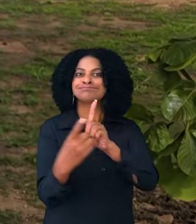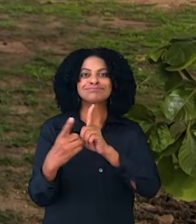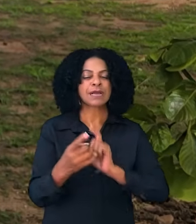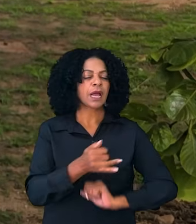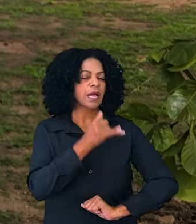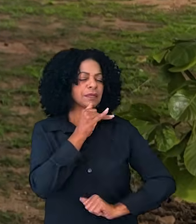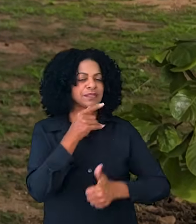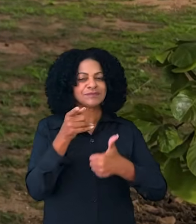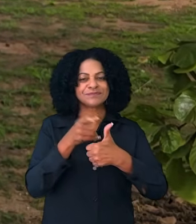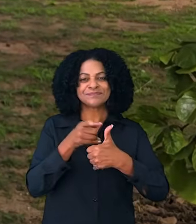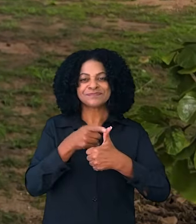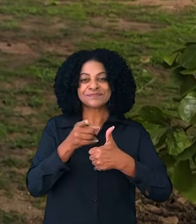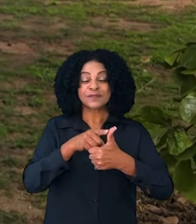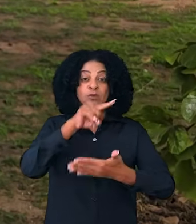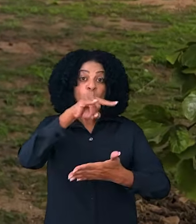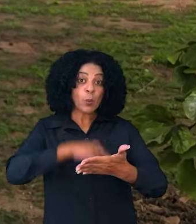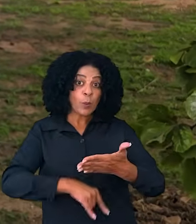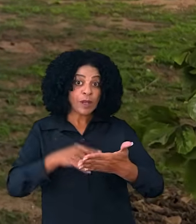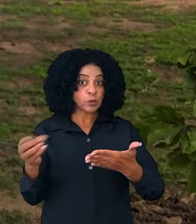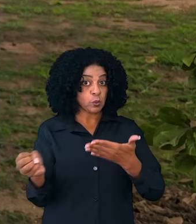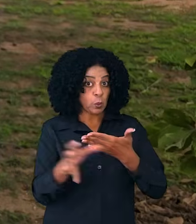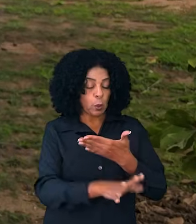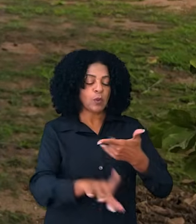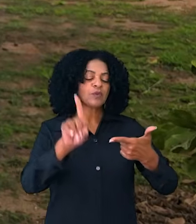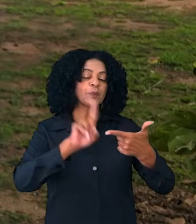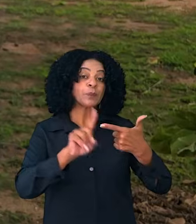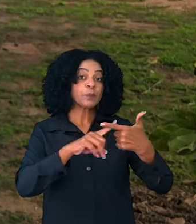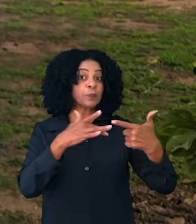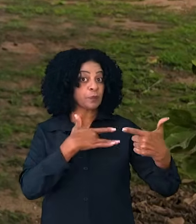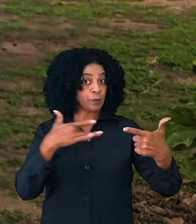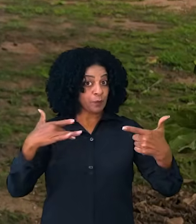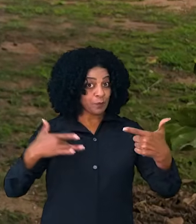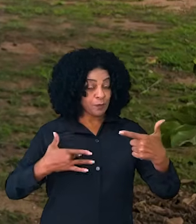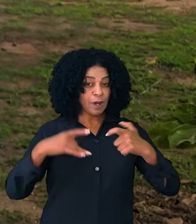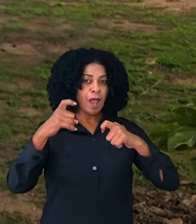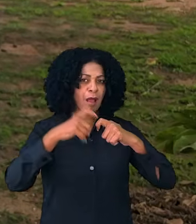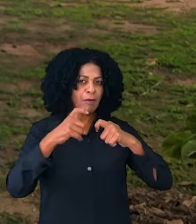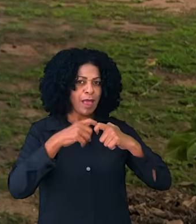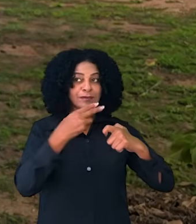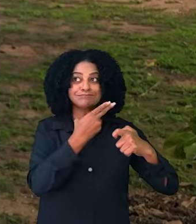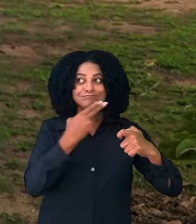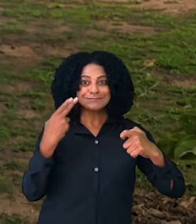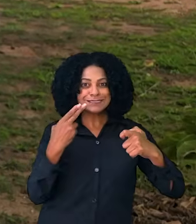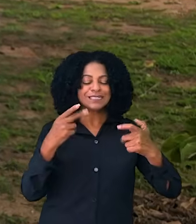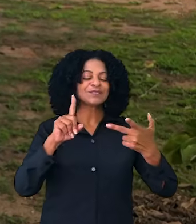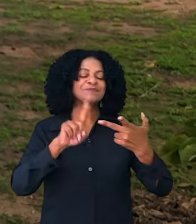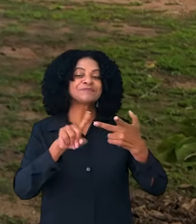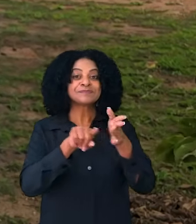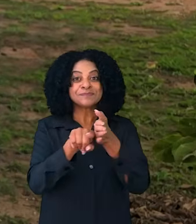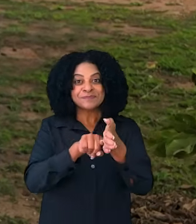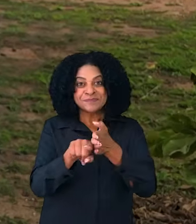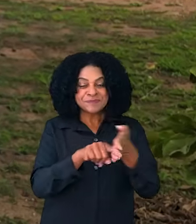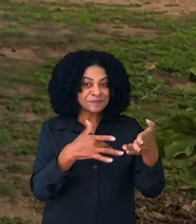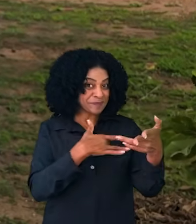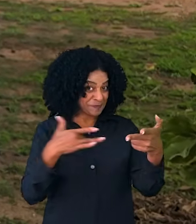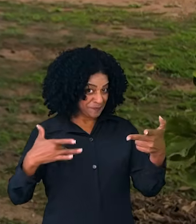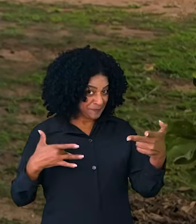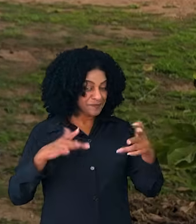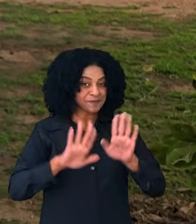por exemplo, regularização e emissão de documentos, atendimentos de saúde com médicos, dentistas, exames rápidos de